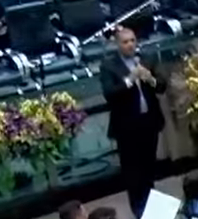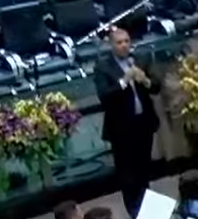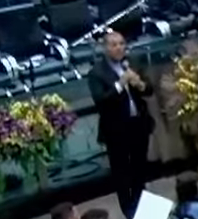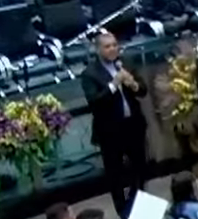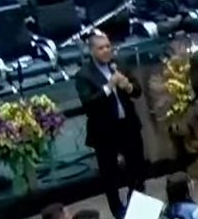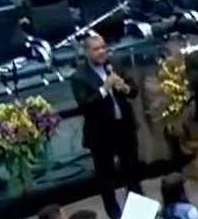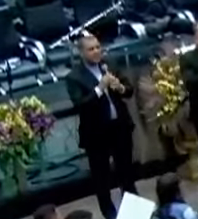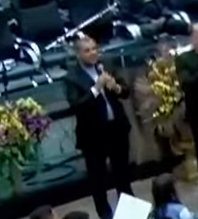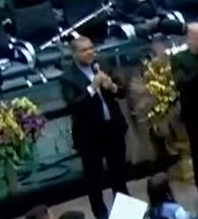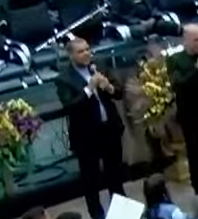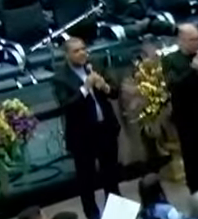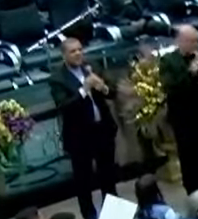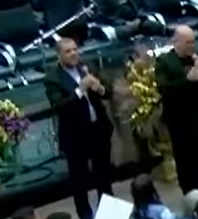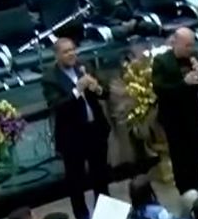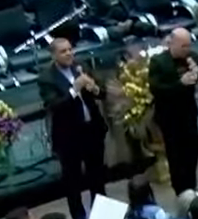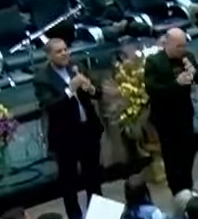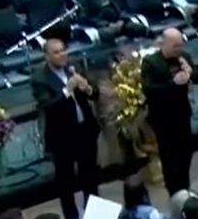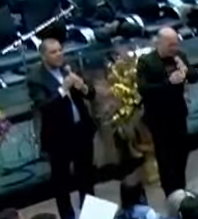Redentor e